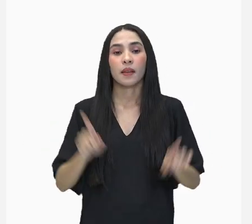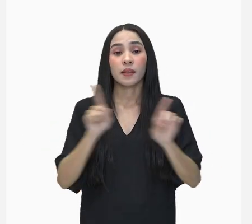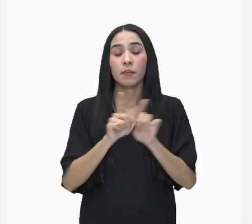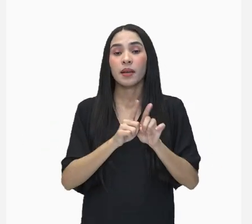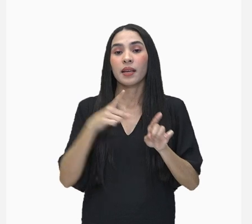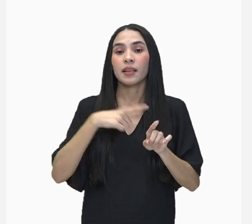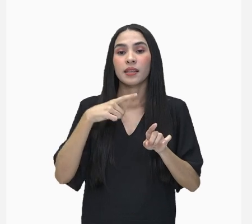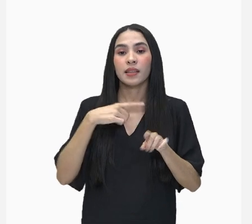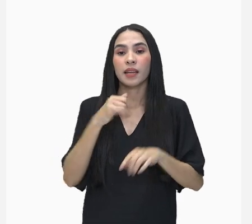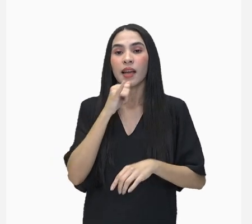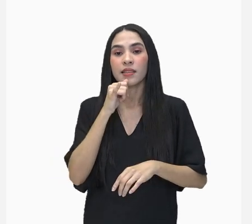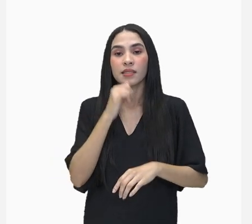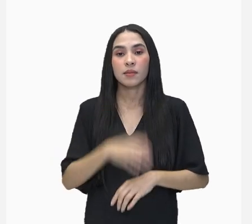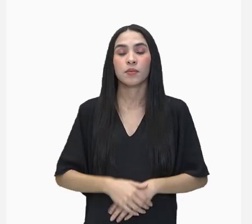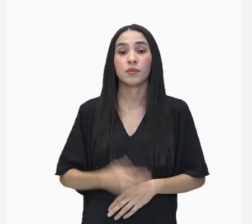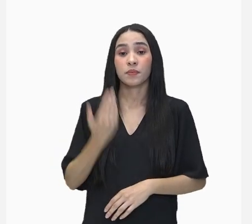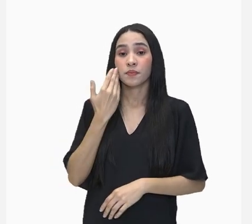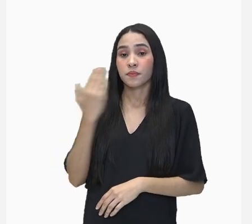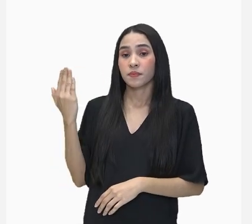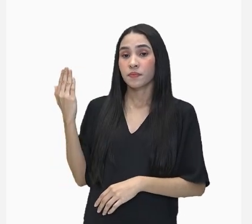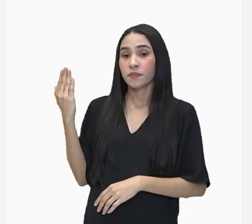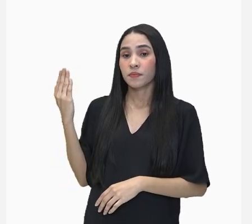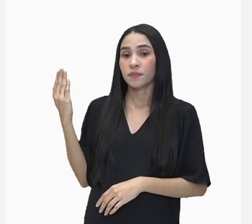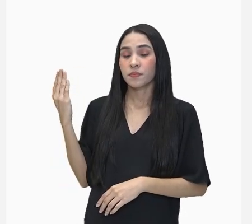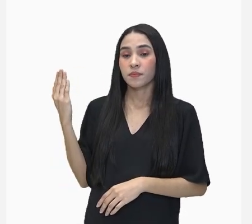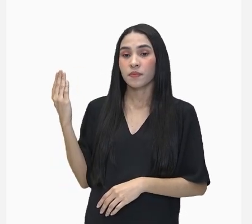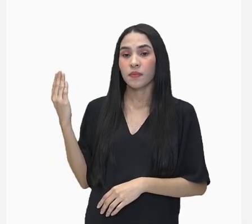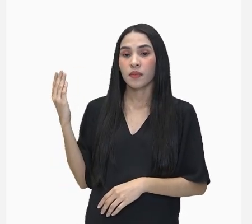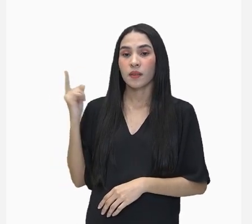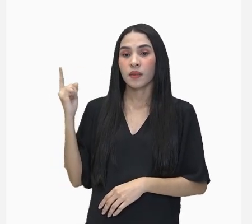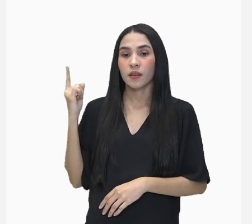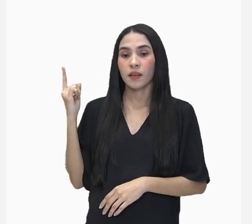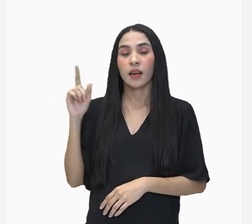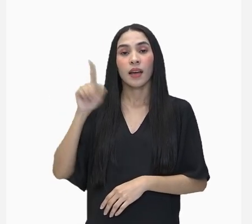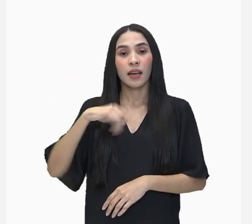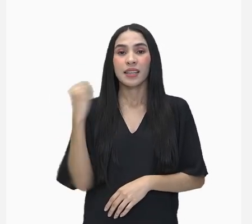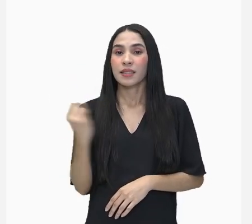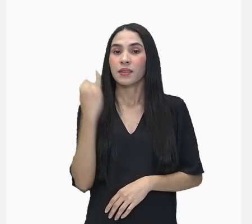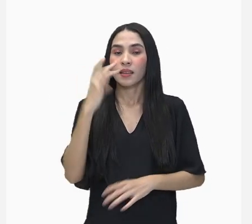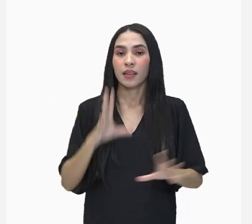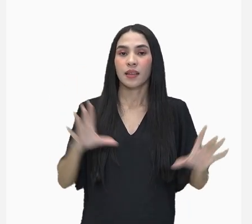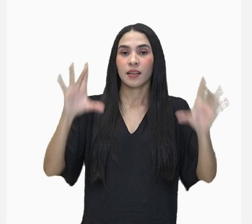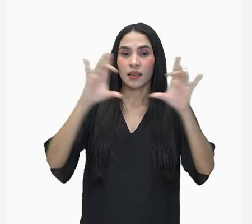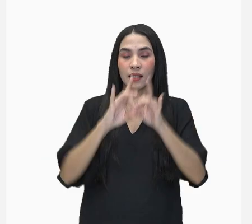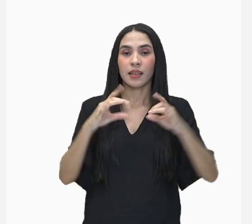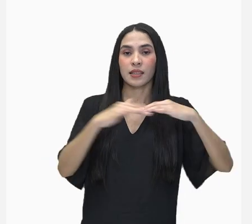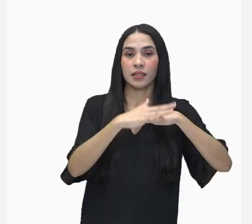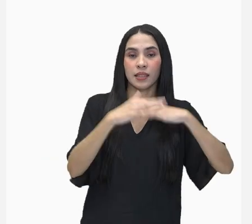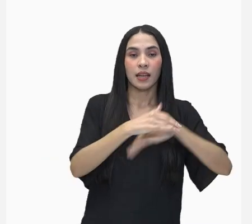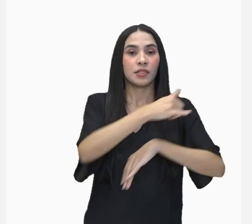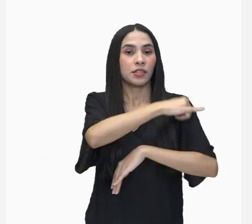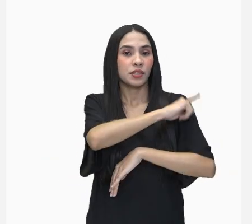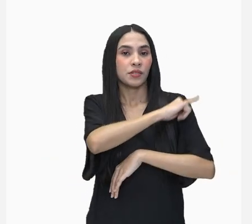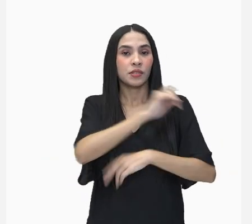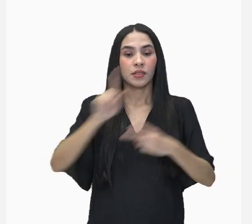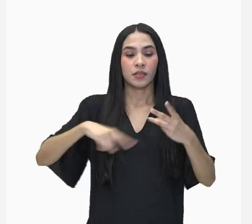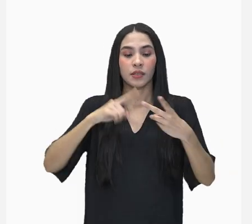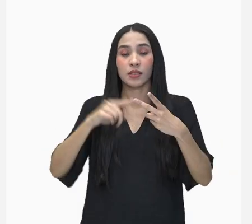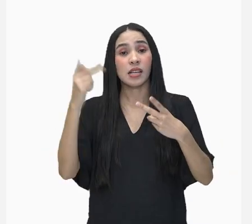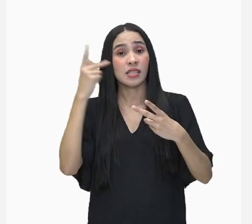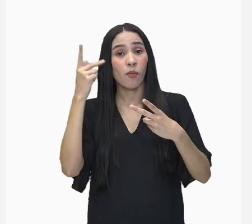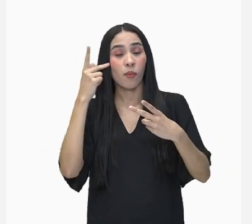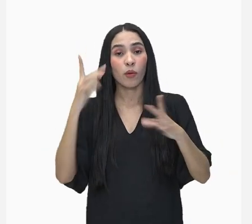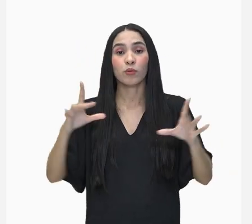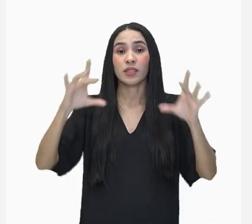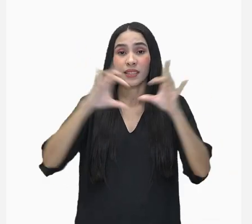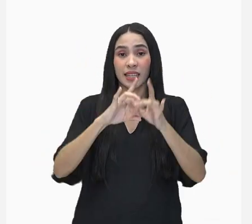Via Dutra, que é uma importante via aí fazendo a ligação entre as cidades do Rio de Janeiro e São